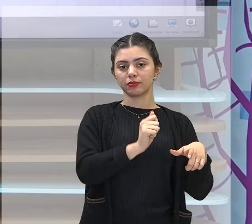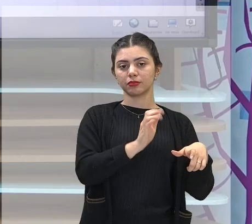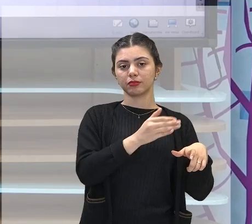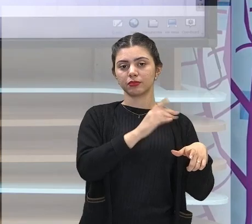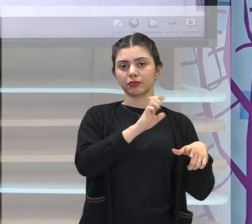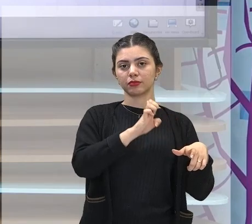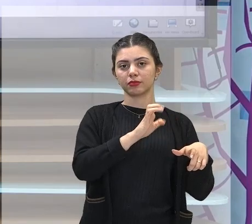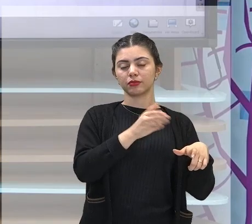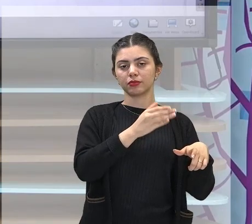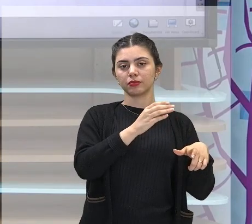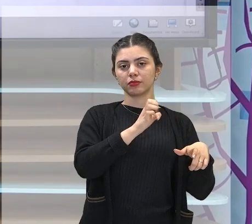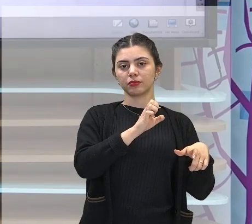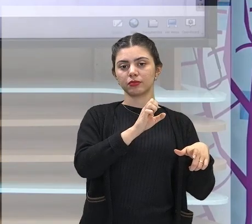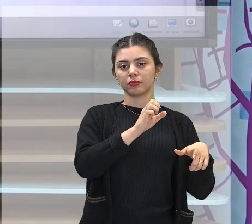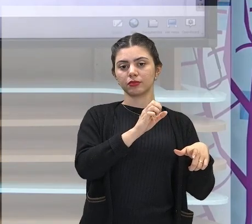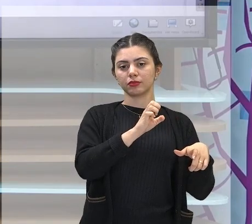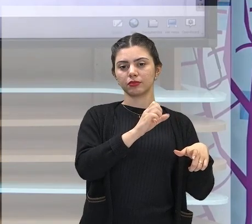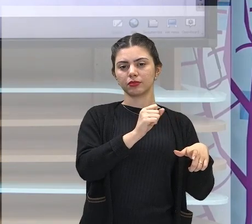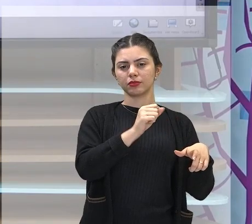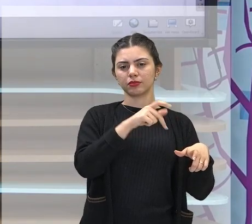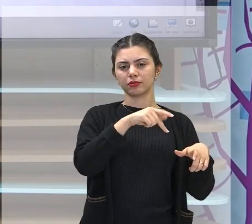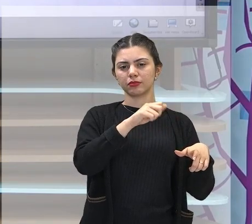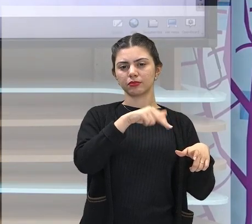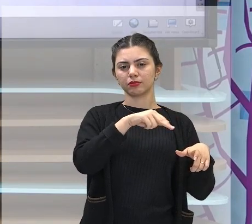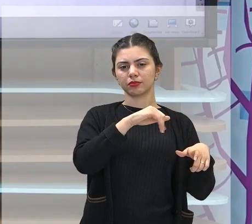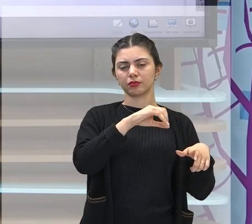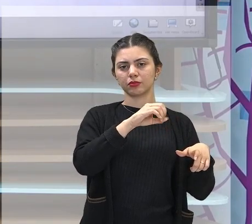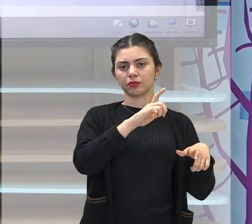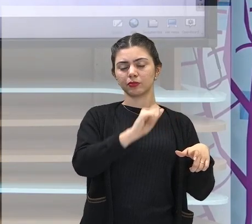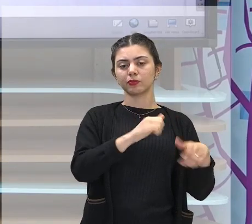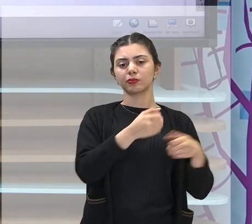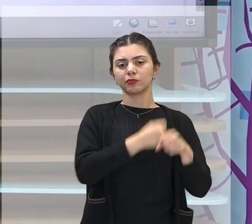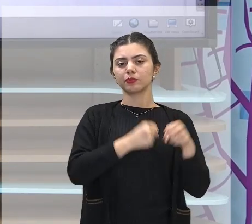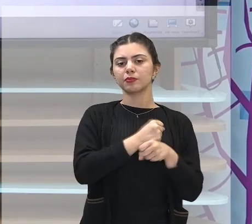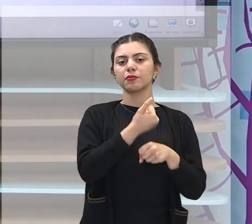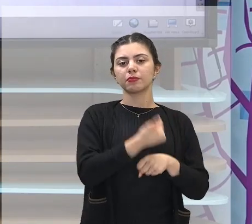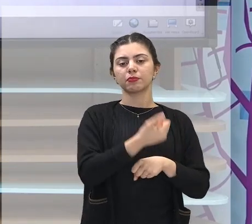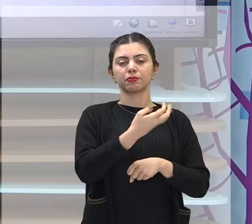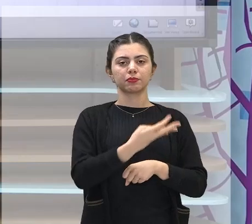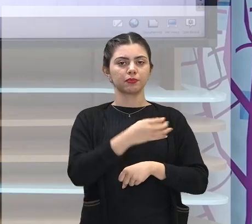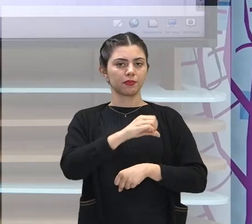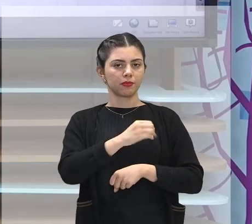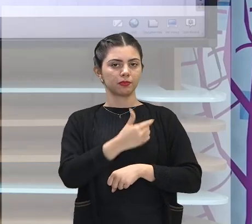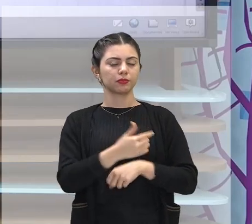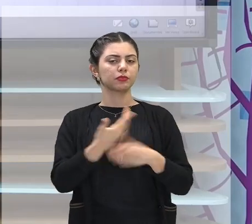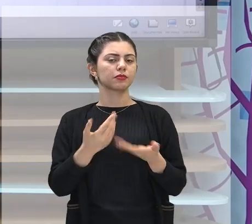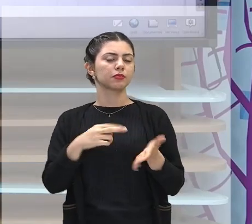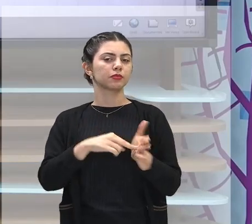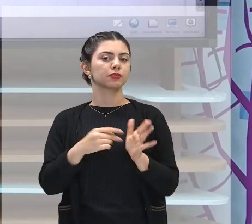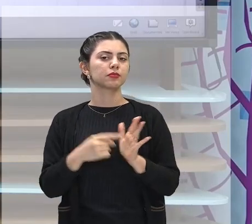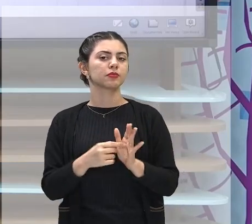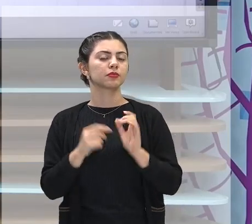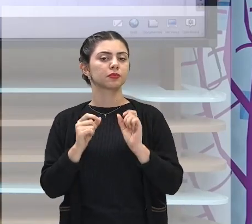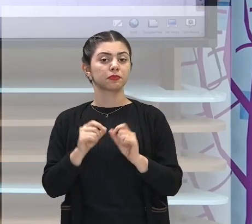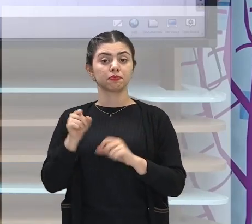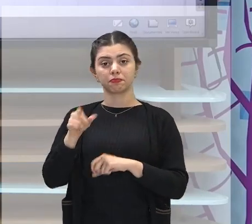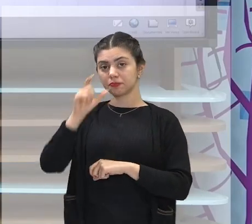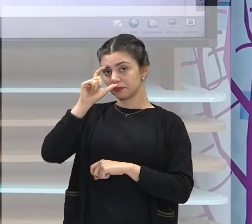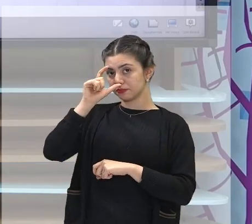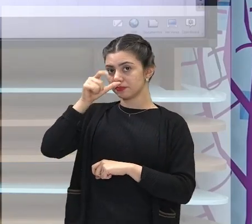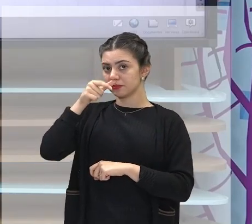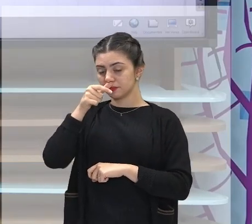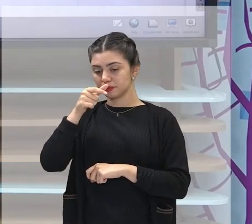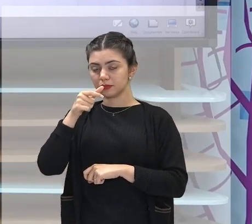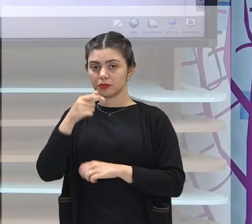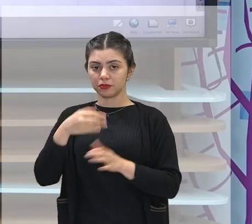de 1492. Então isso quer dizer o quê? Que antes mesmo, né, do Colombo chegar ao